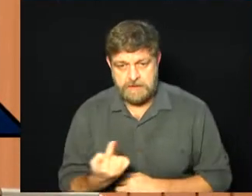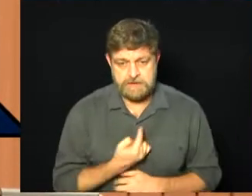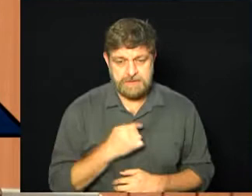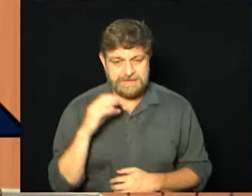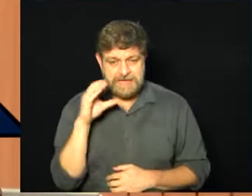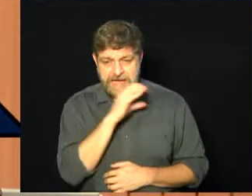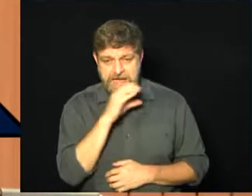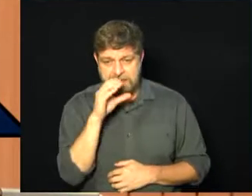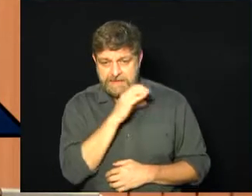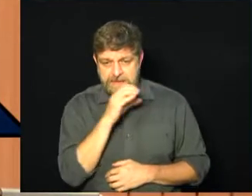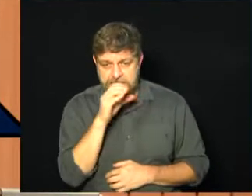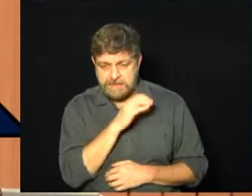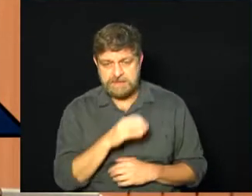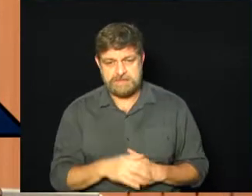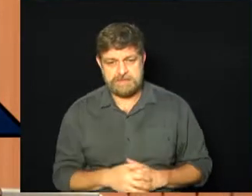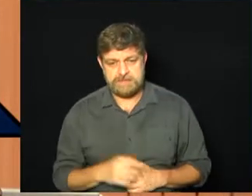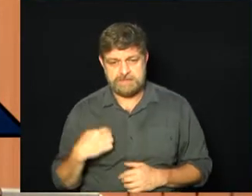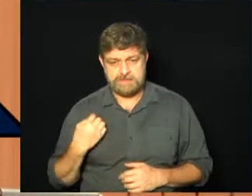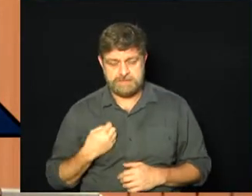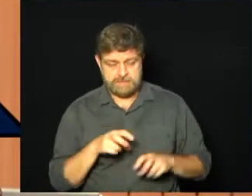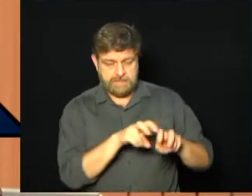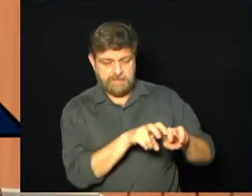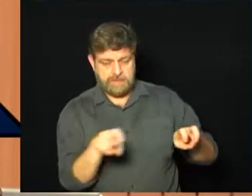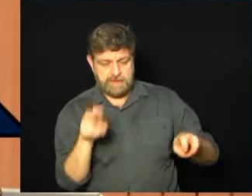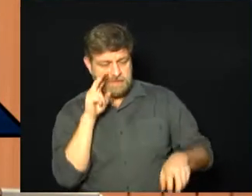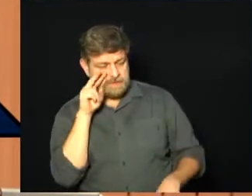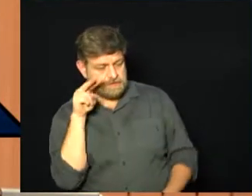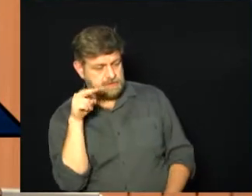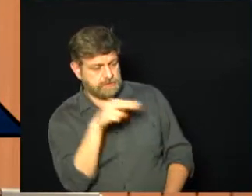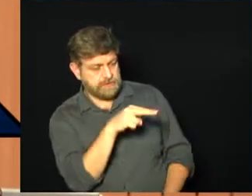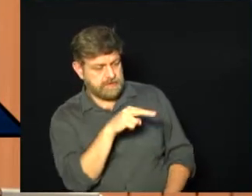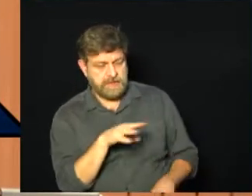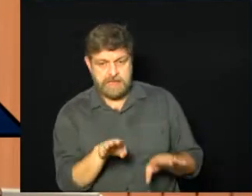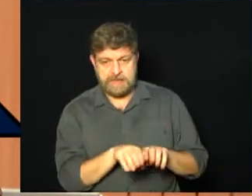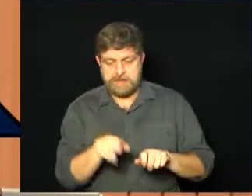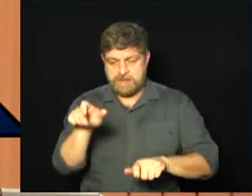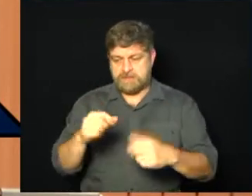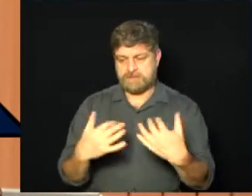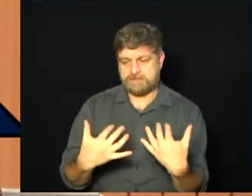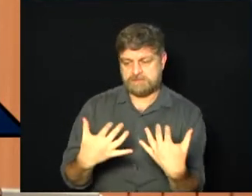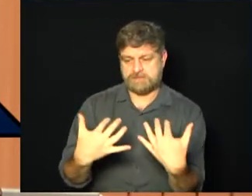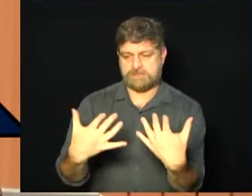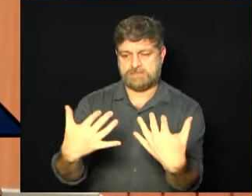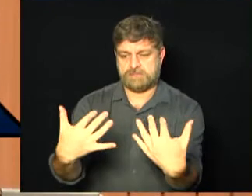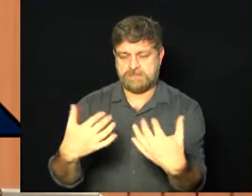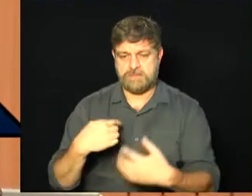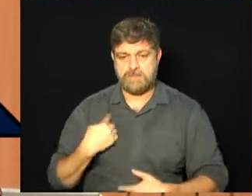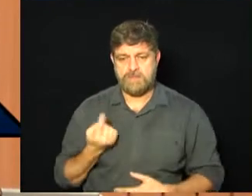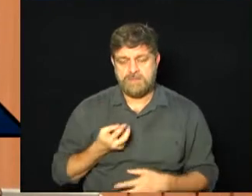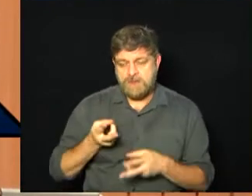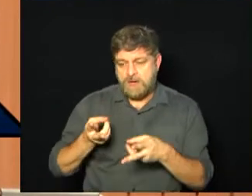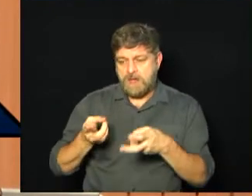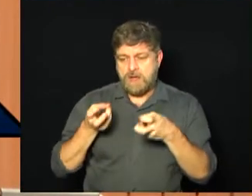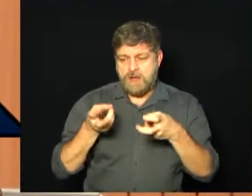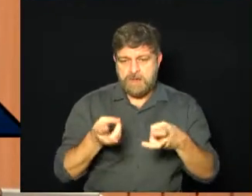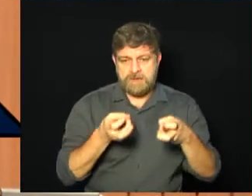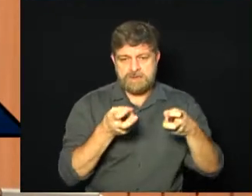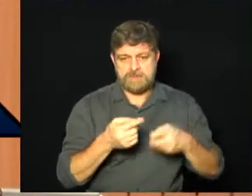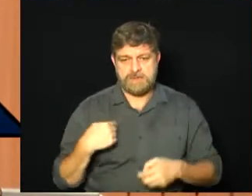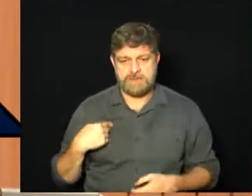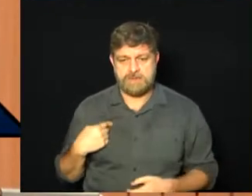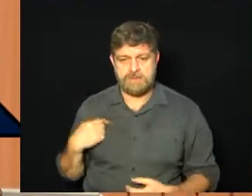hoje olharmos a mesa e a plateia, a gente pode perceber que nós estamos